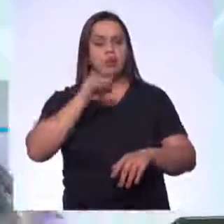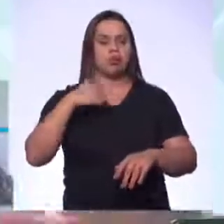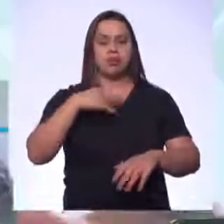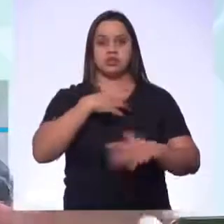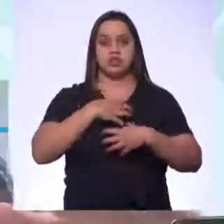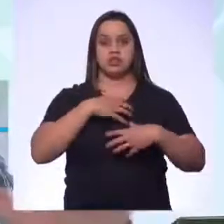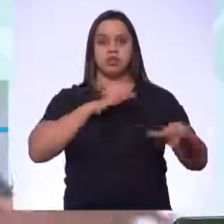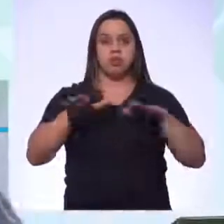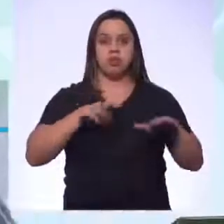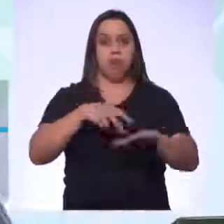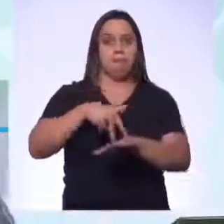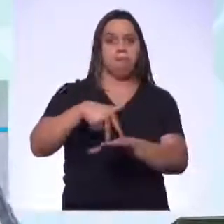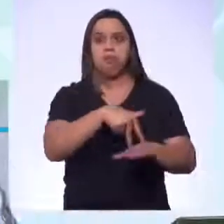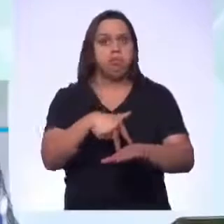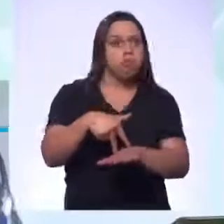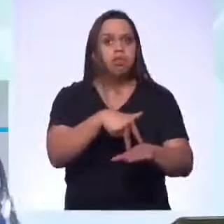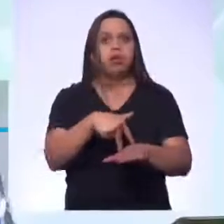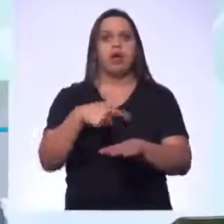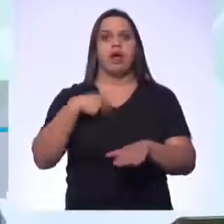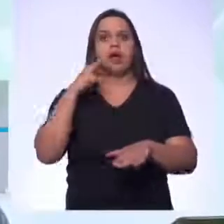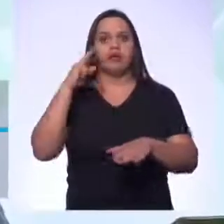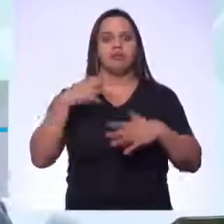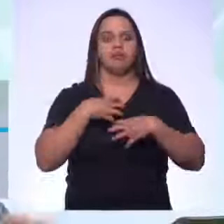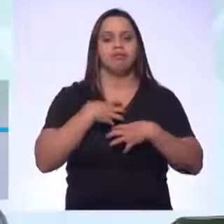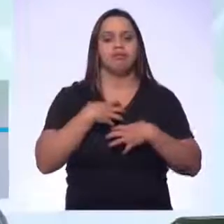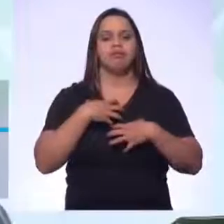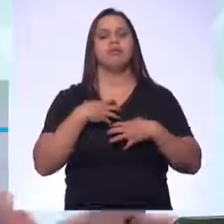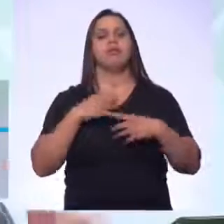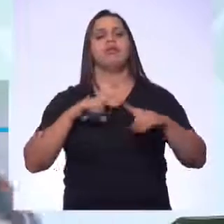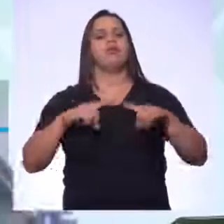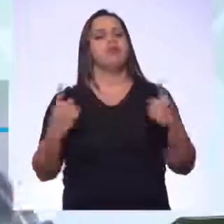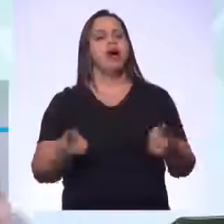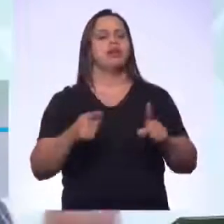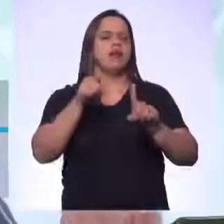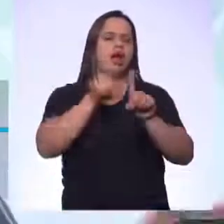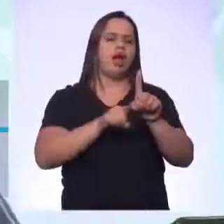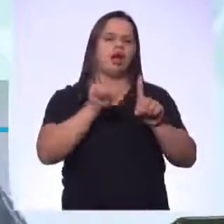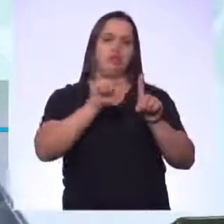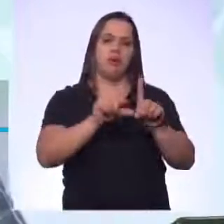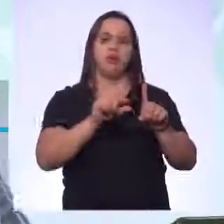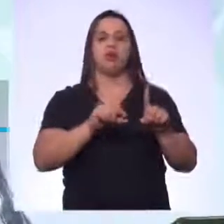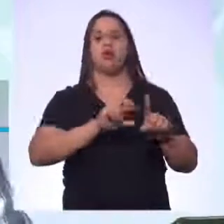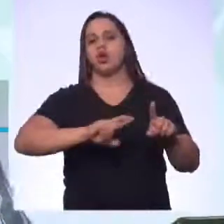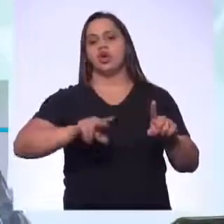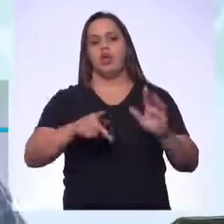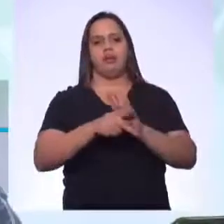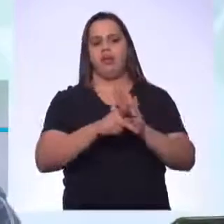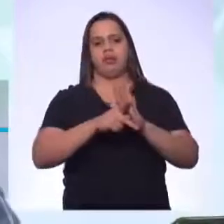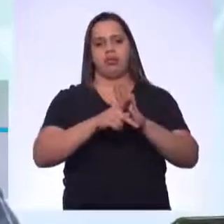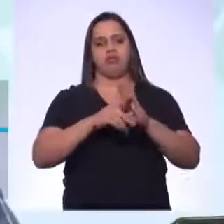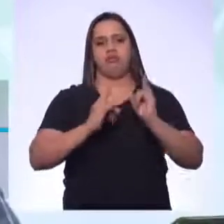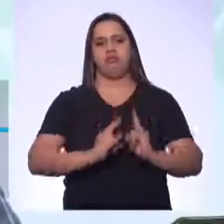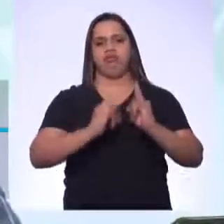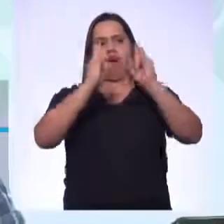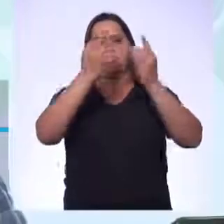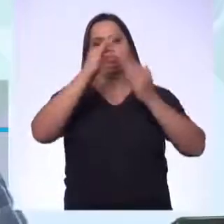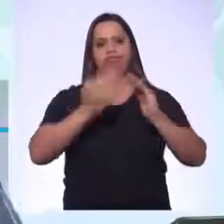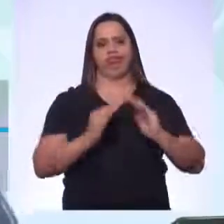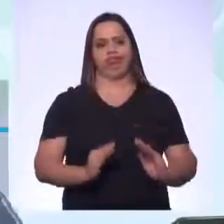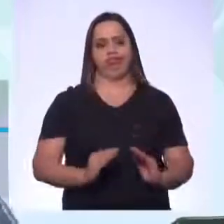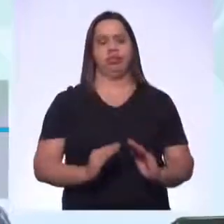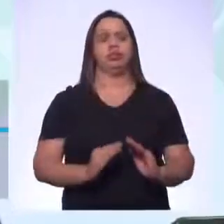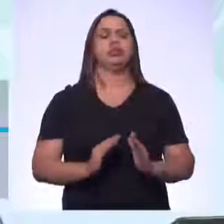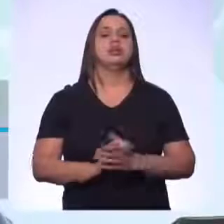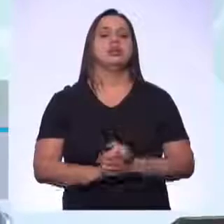ia, porque houve uma movimentação na Terra, mas de baixa amplitude que não chega a derrubar edifícios, por exemplo, tudo bem?